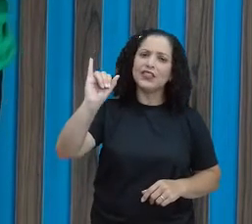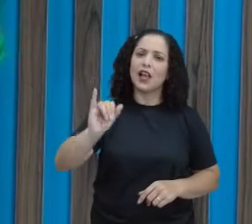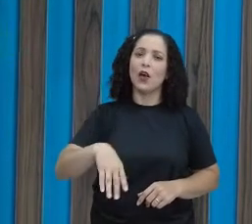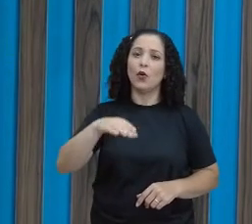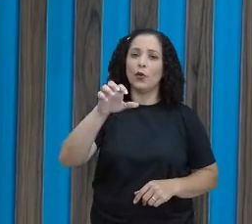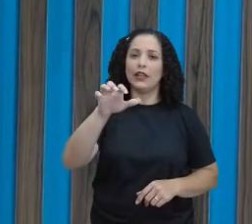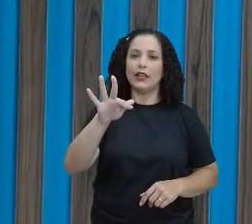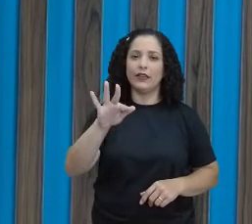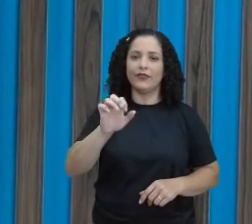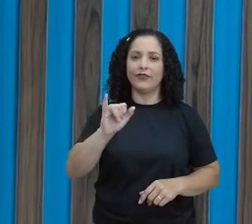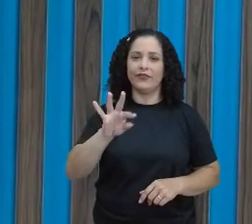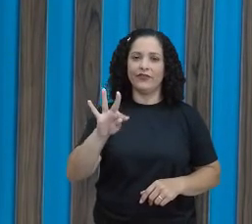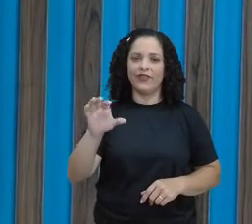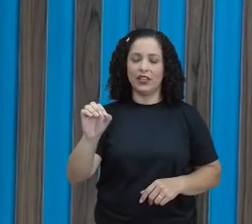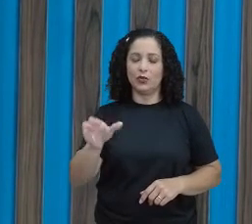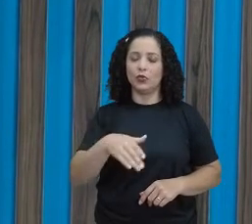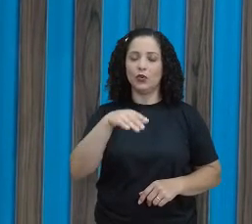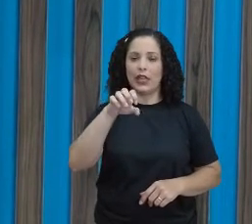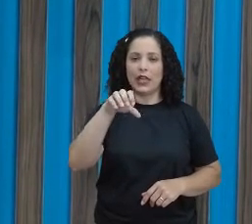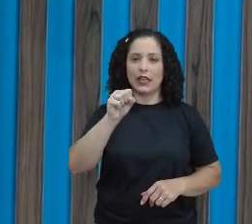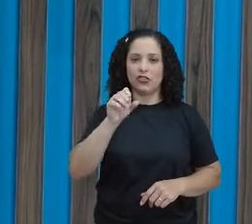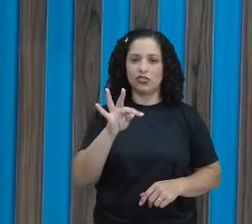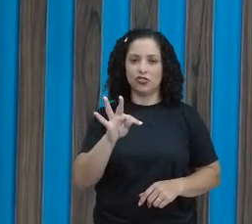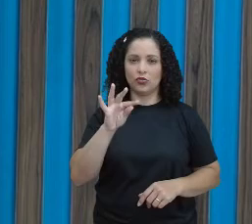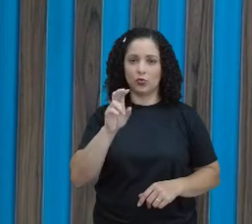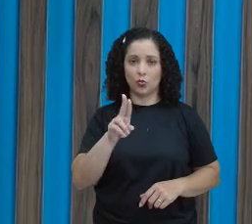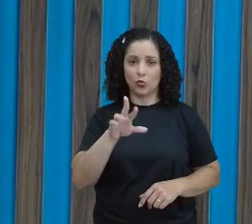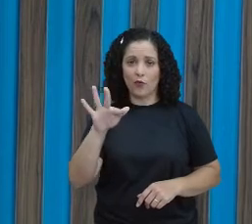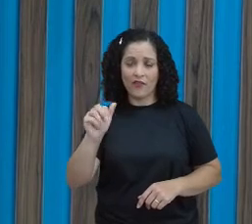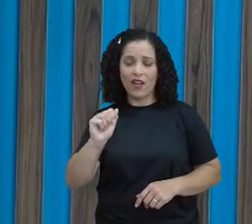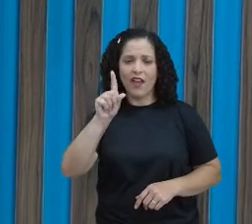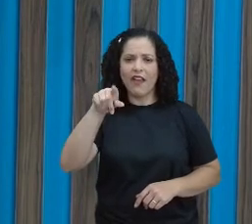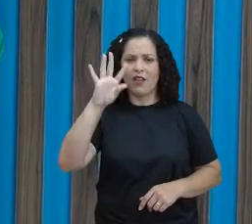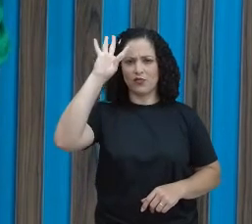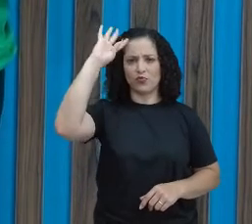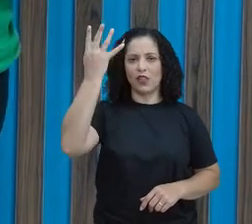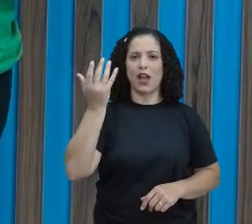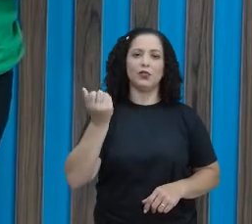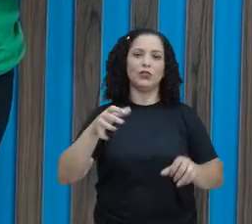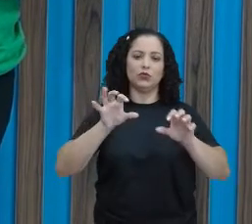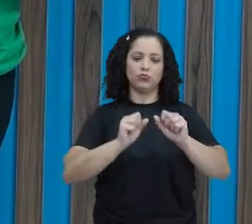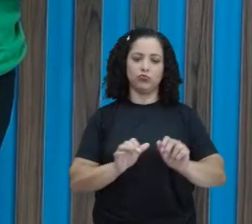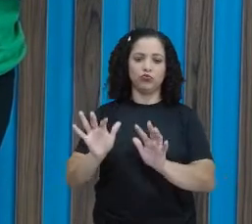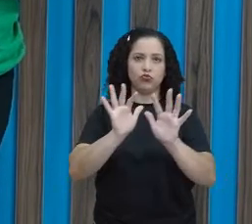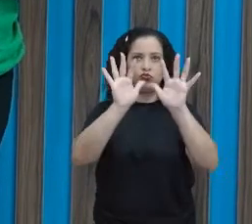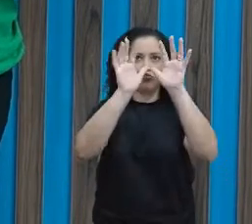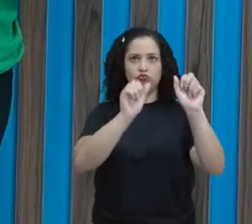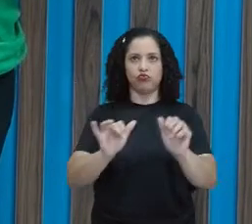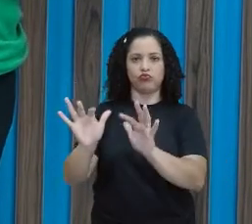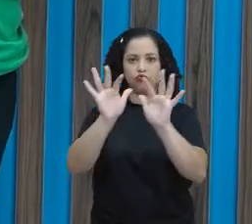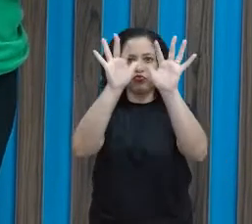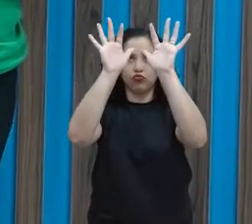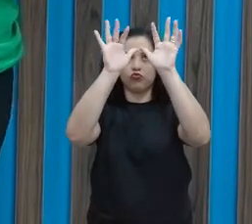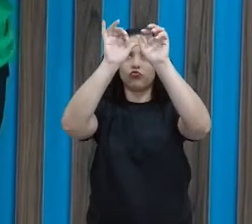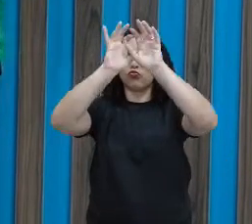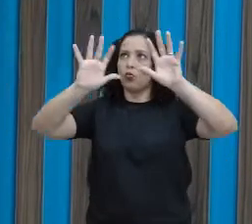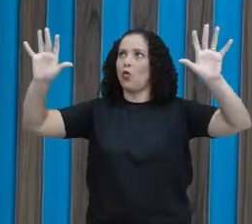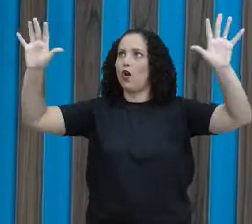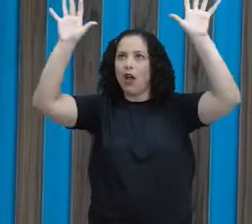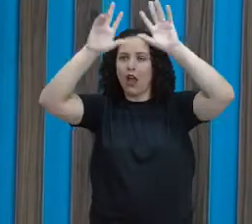estufa, ele é consequência das emissões de gases na nossa atmosfera, né? Emissões